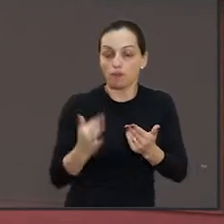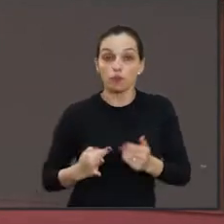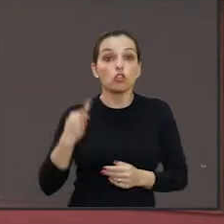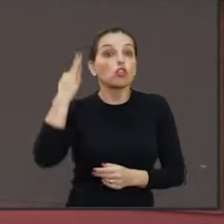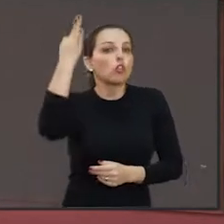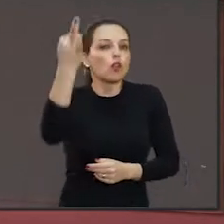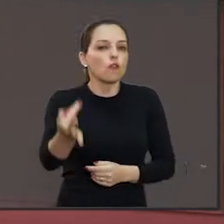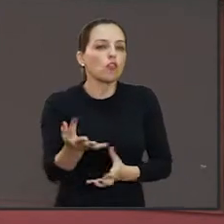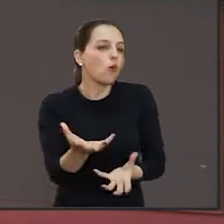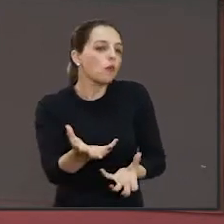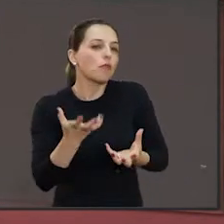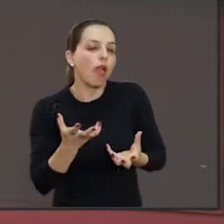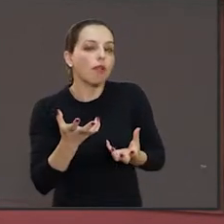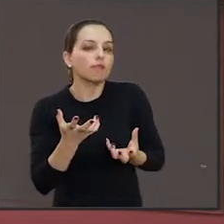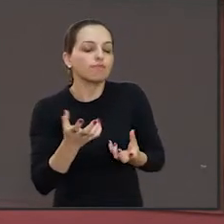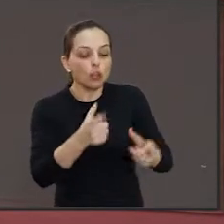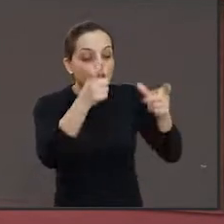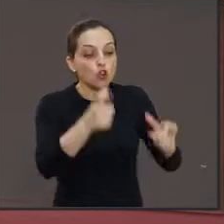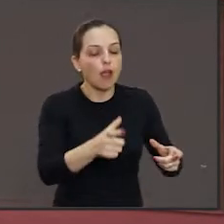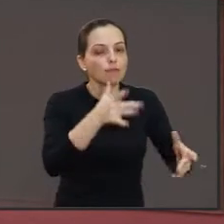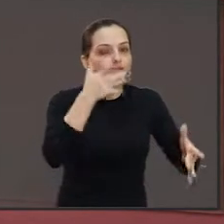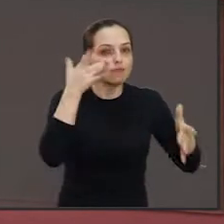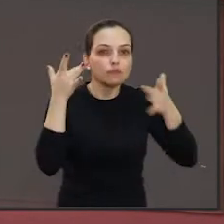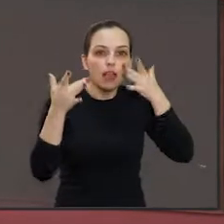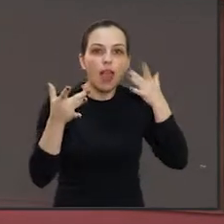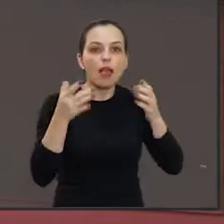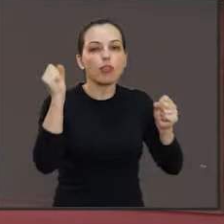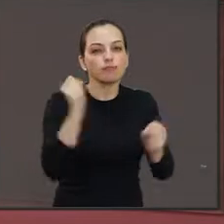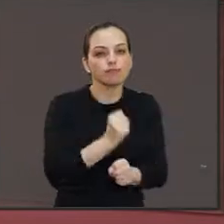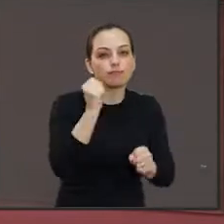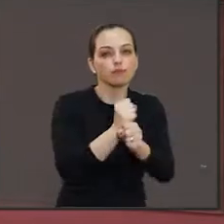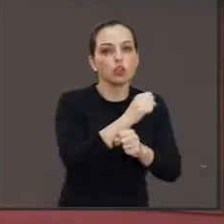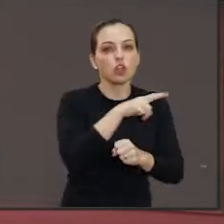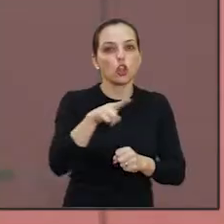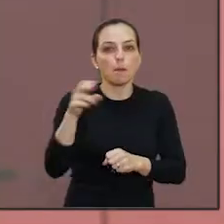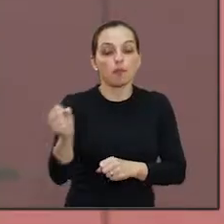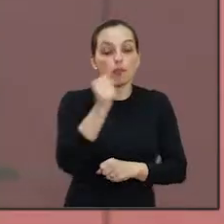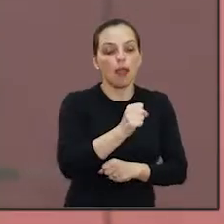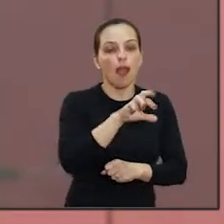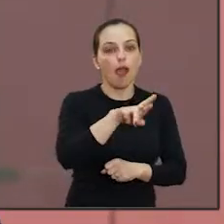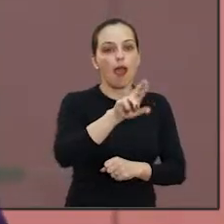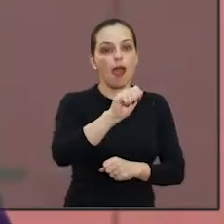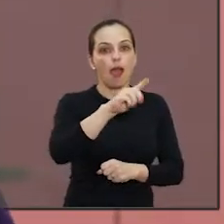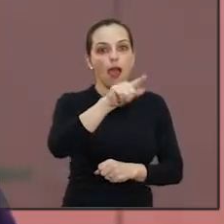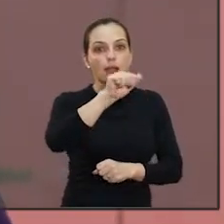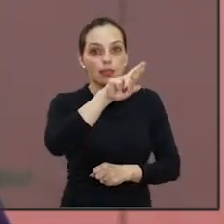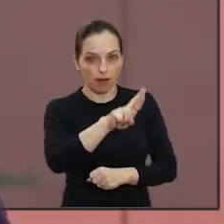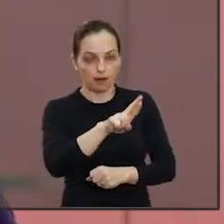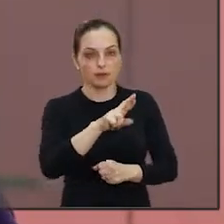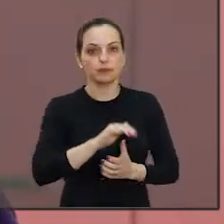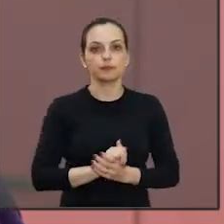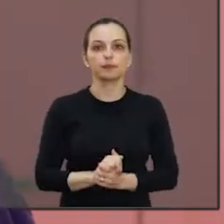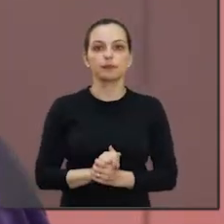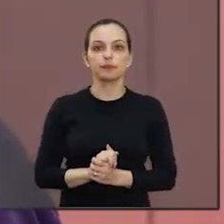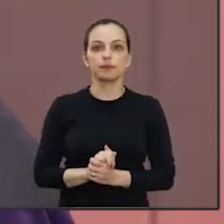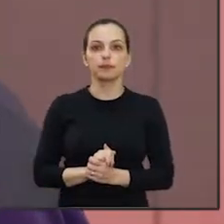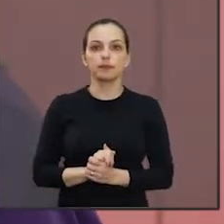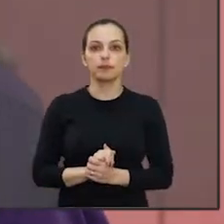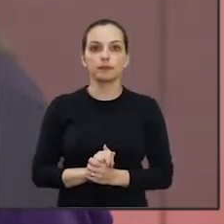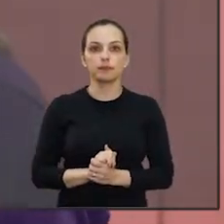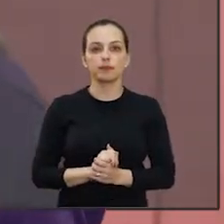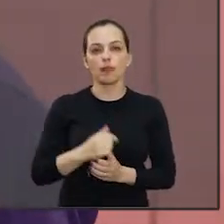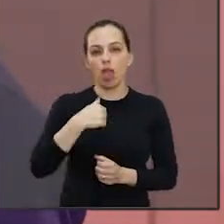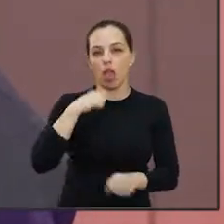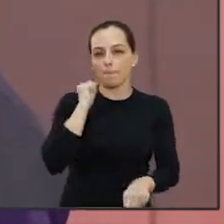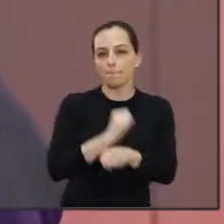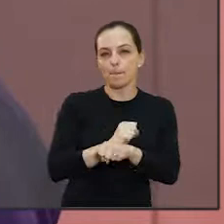família, mas o grande sonho agora é construir um teatro da Radar. E eu não vou desistir disso enquanto eu não conseguir, nem que eu tenha lá meus